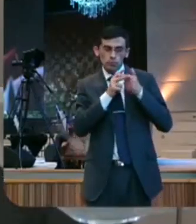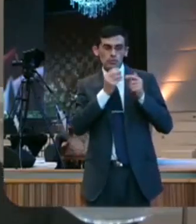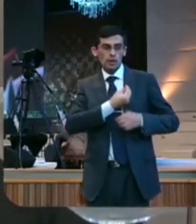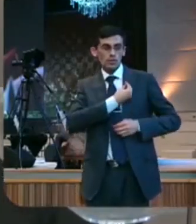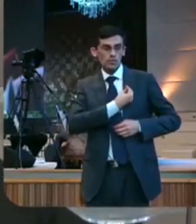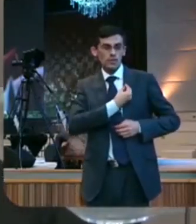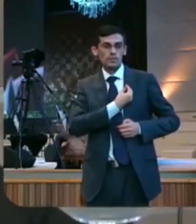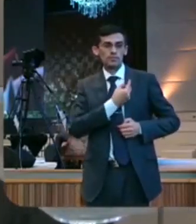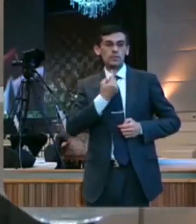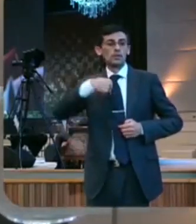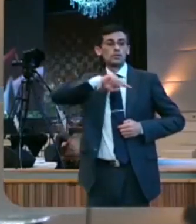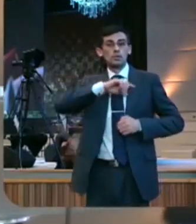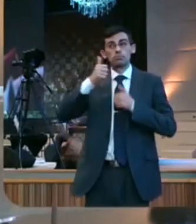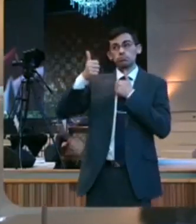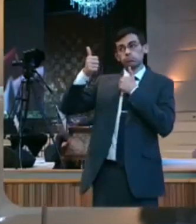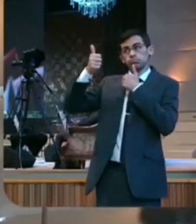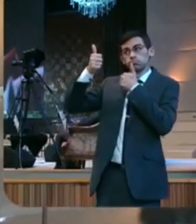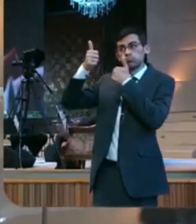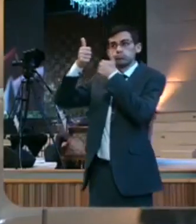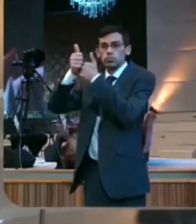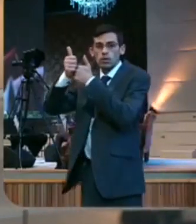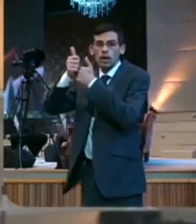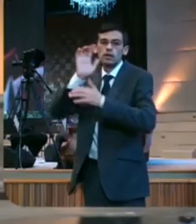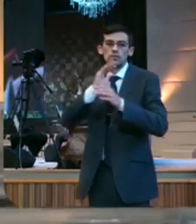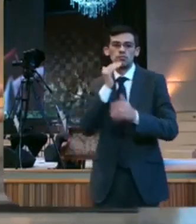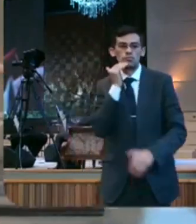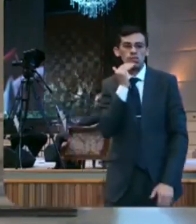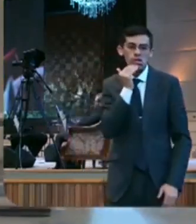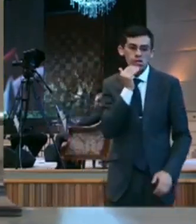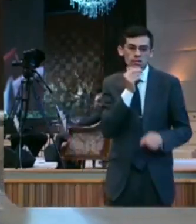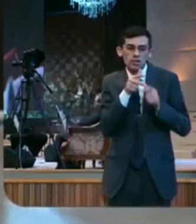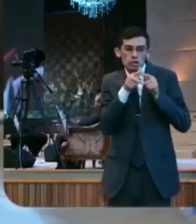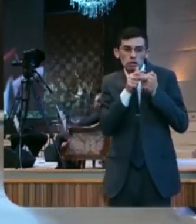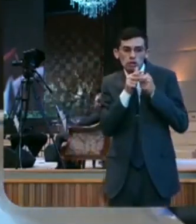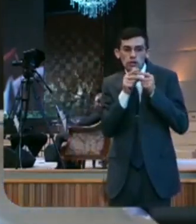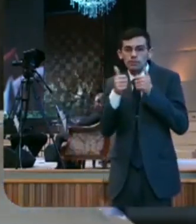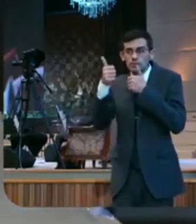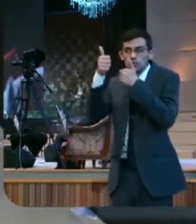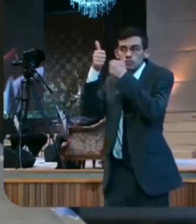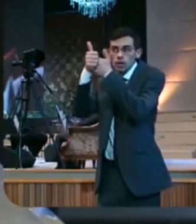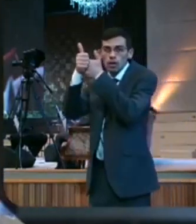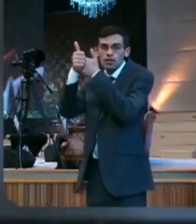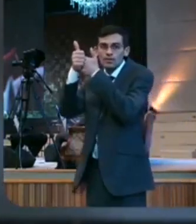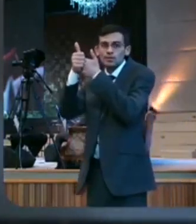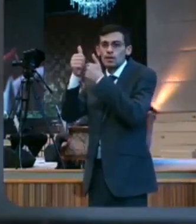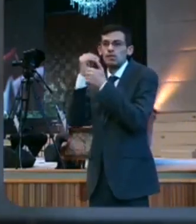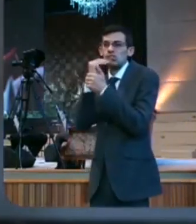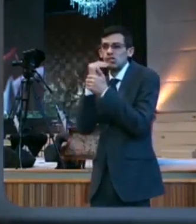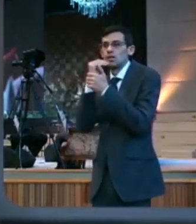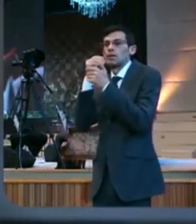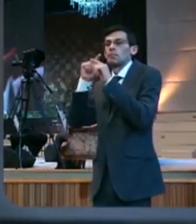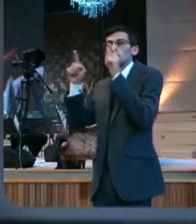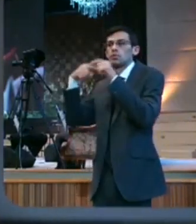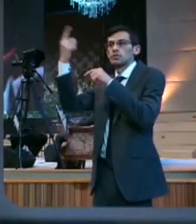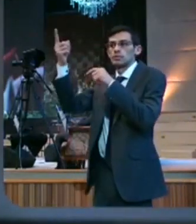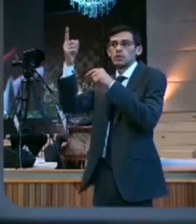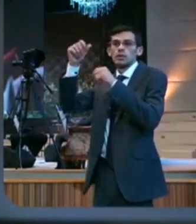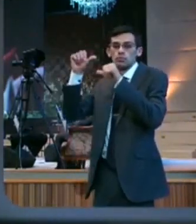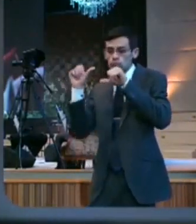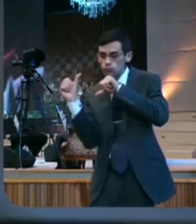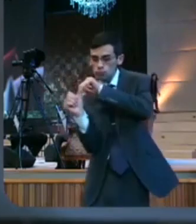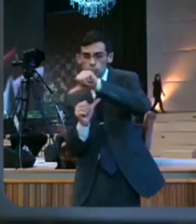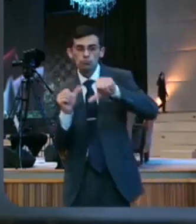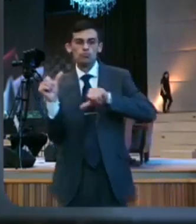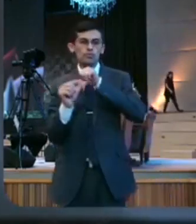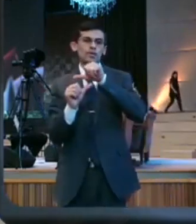A gente se aproxima do Senhor do jeito que está, mas a gente não fica na presença do Senhor do mesmo jeito,